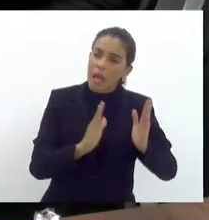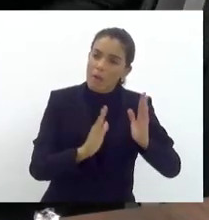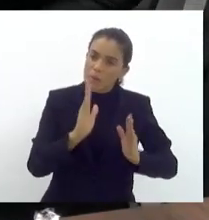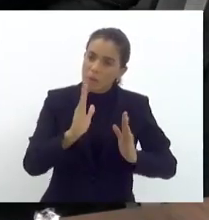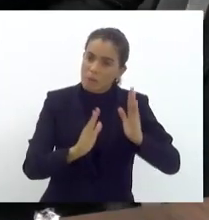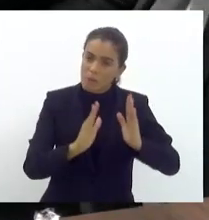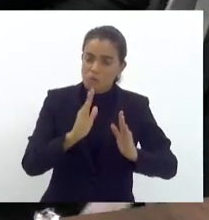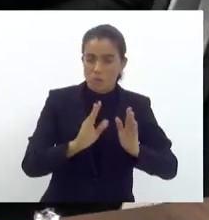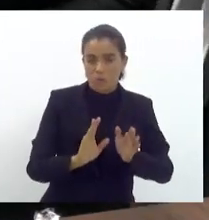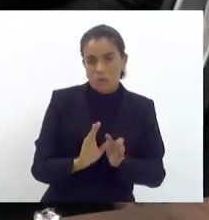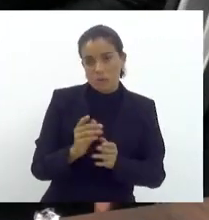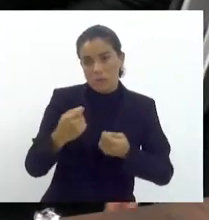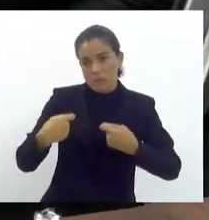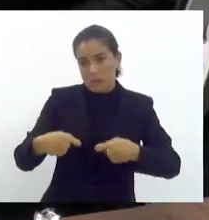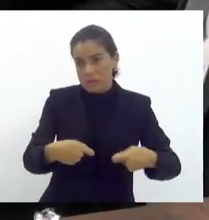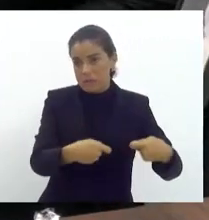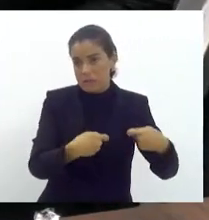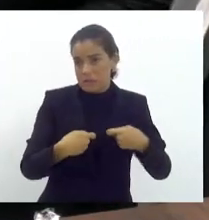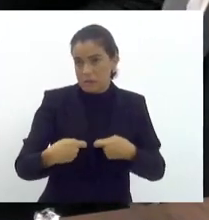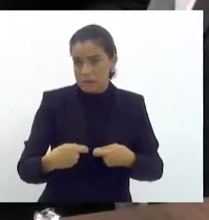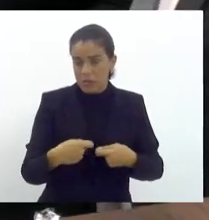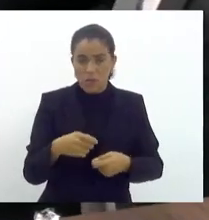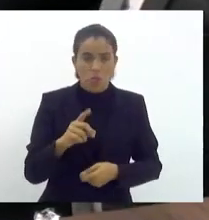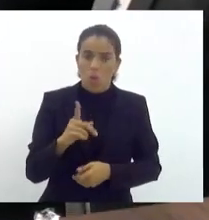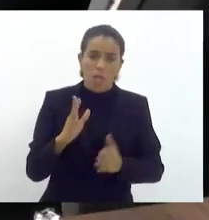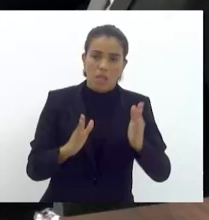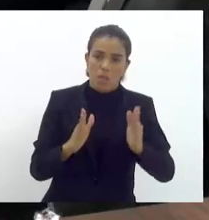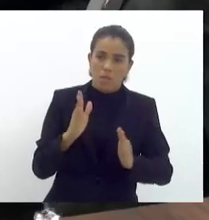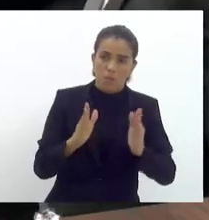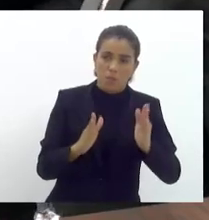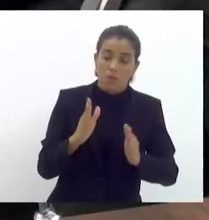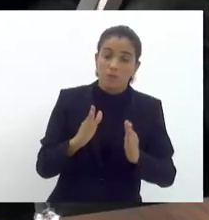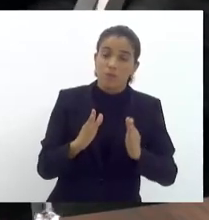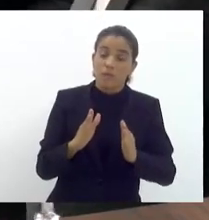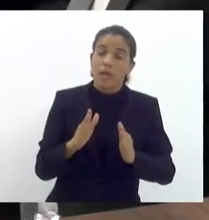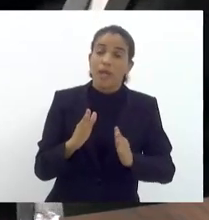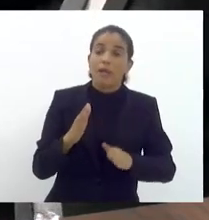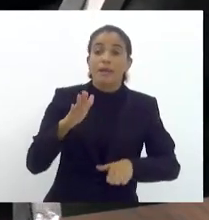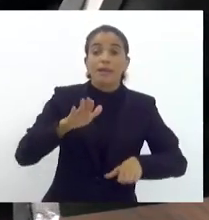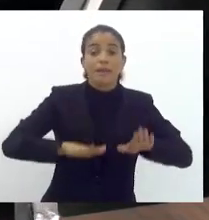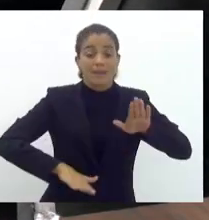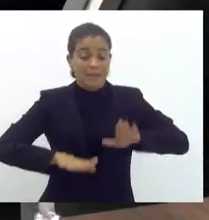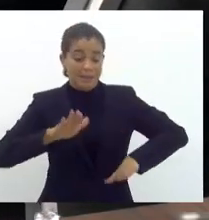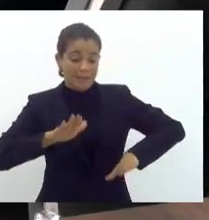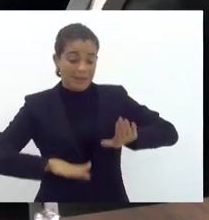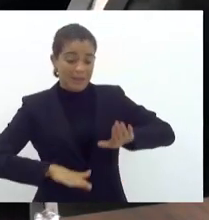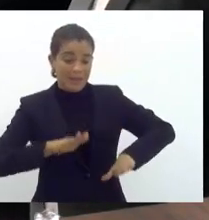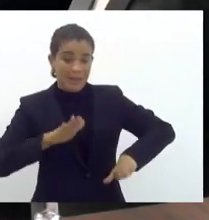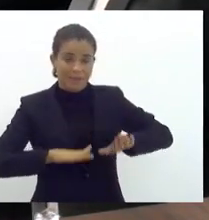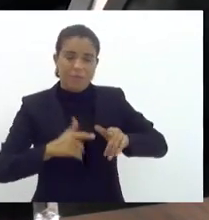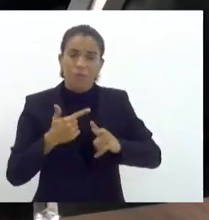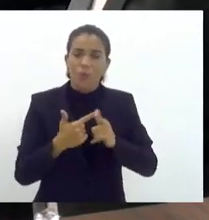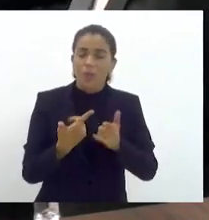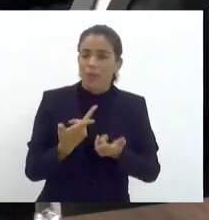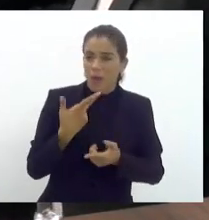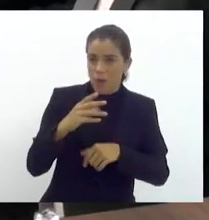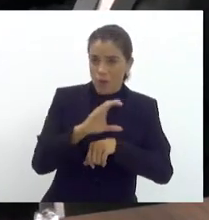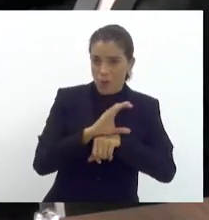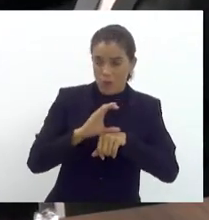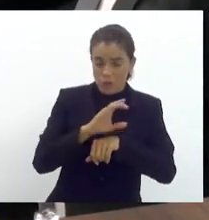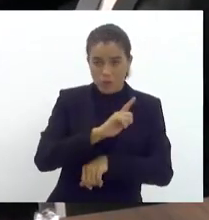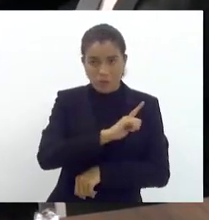deliberações não é uma proporção é consoantes as deliberações porque o conselho